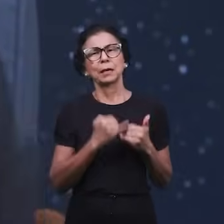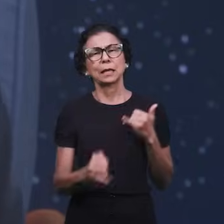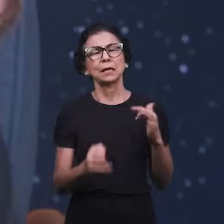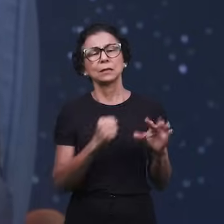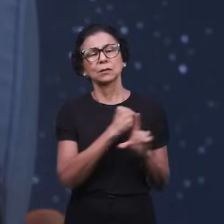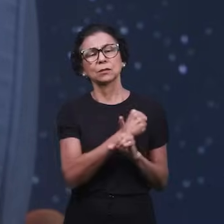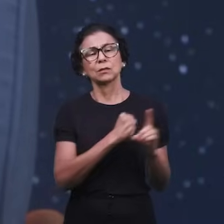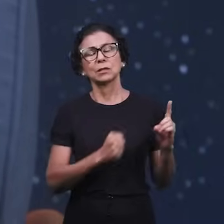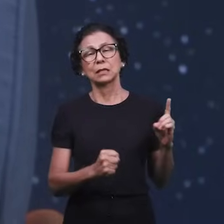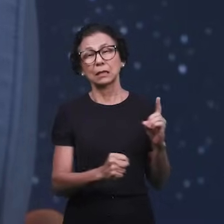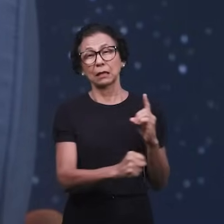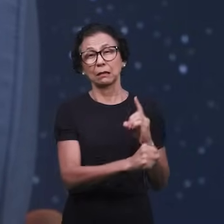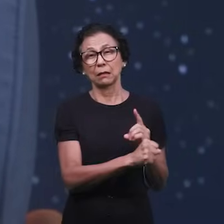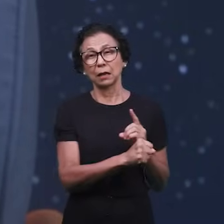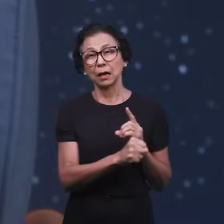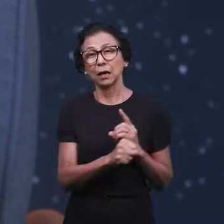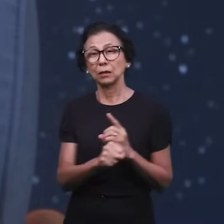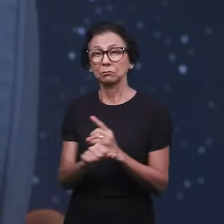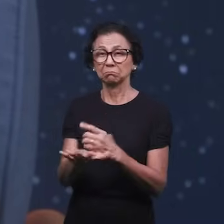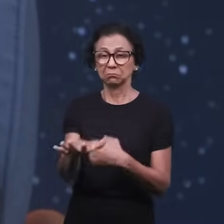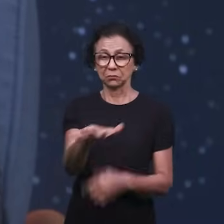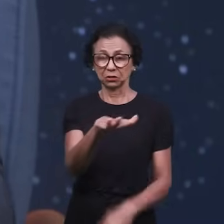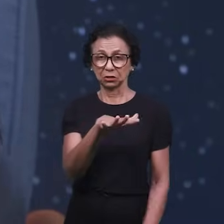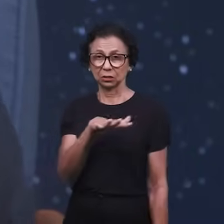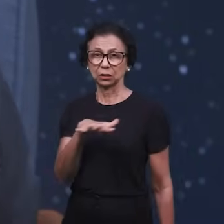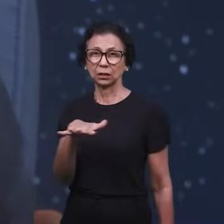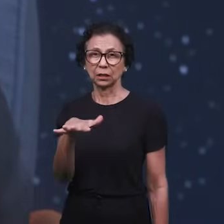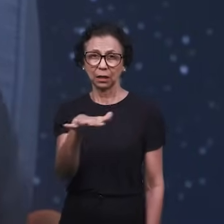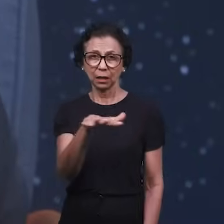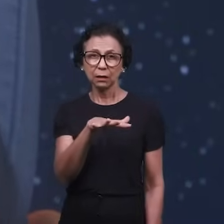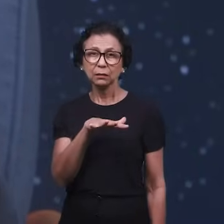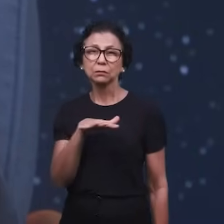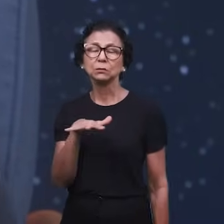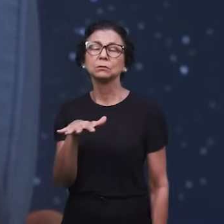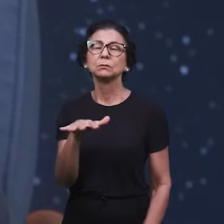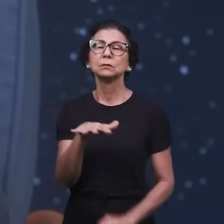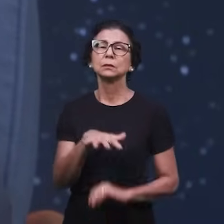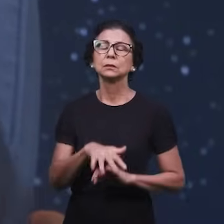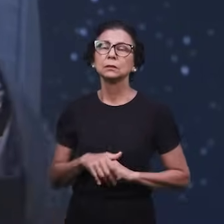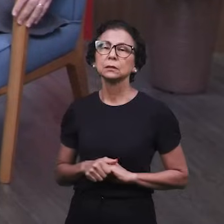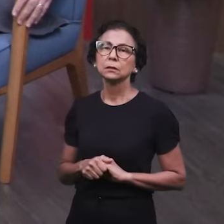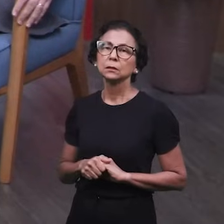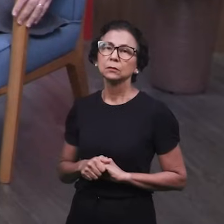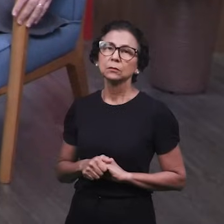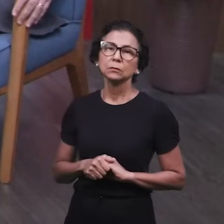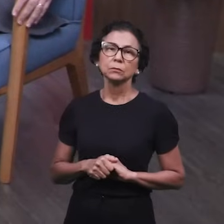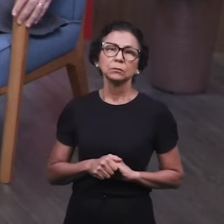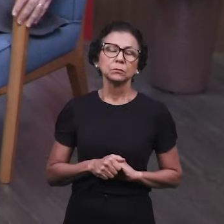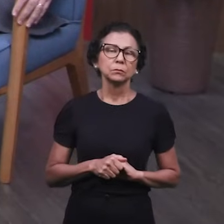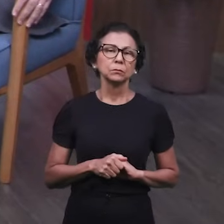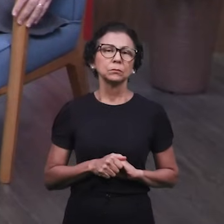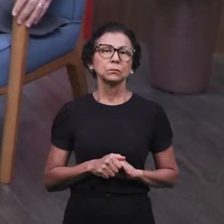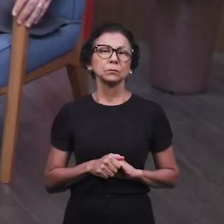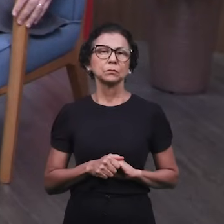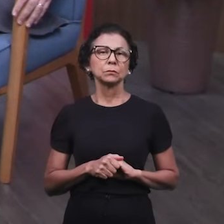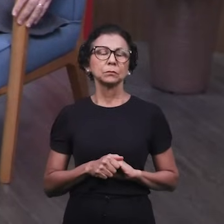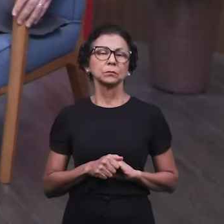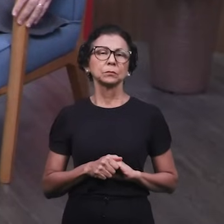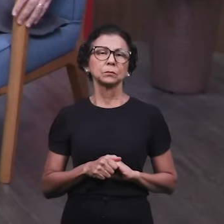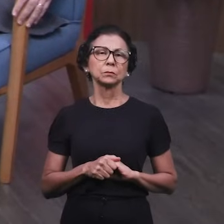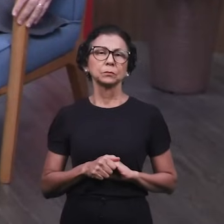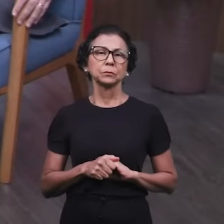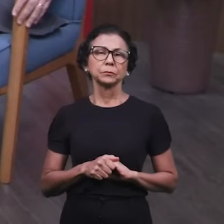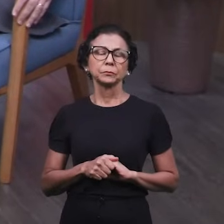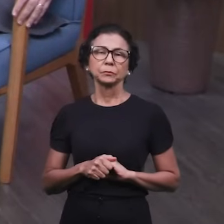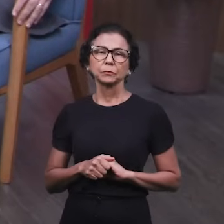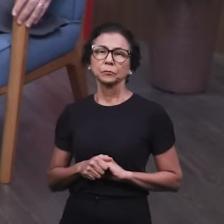as sociedades, de uma forma geral, ou de maneira majoritária, querem com esses